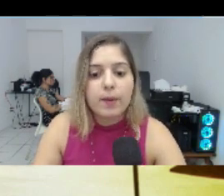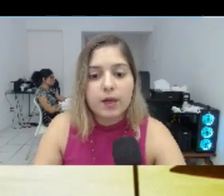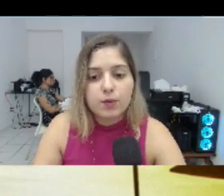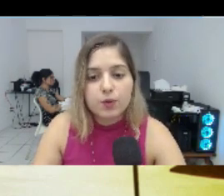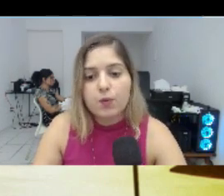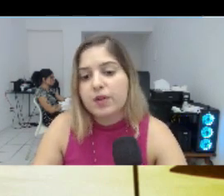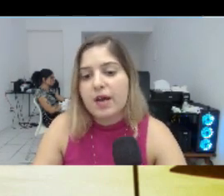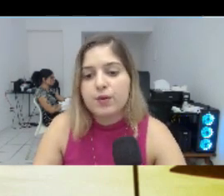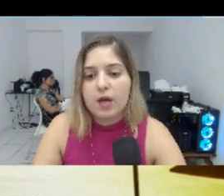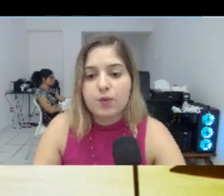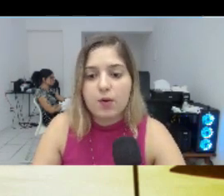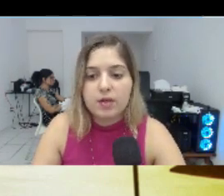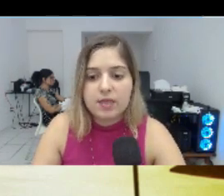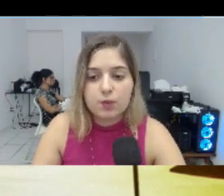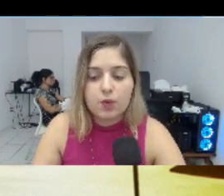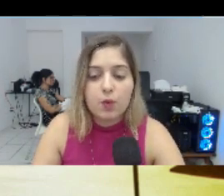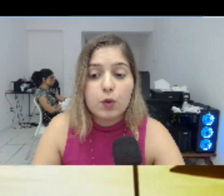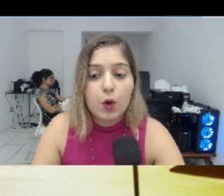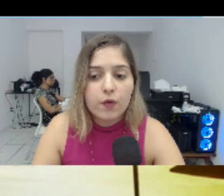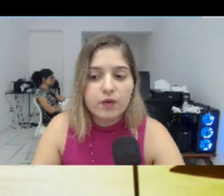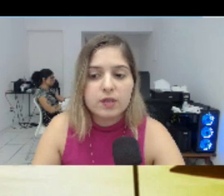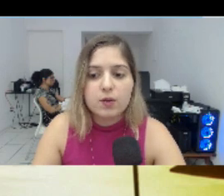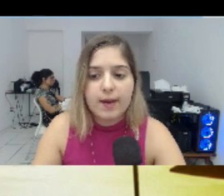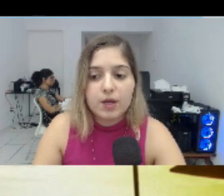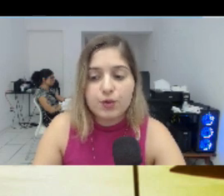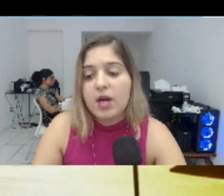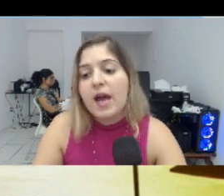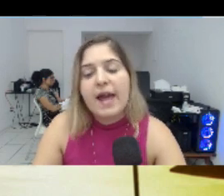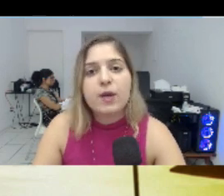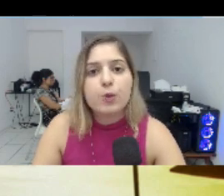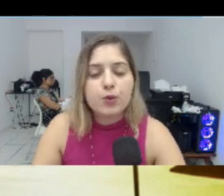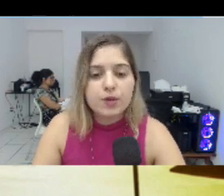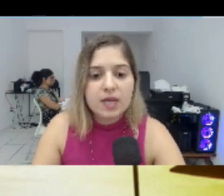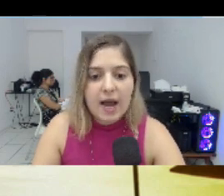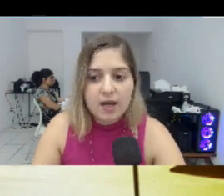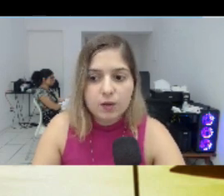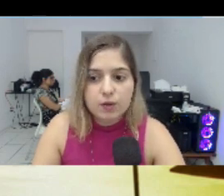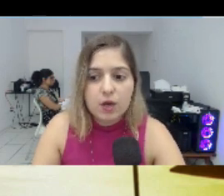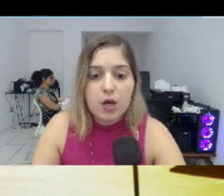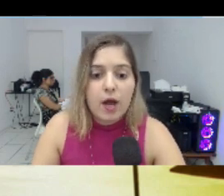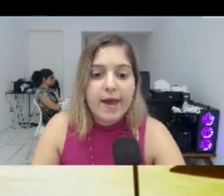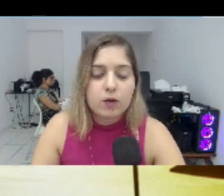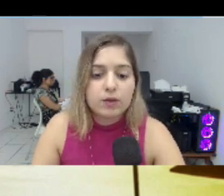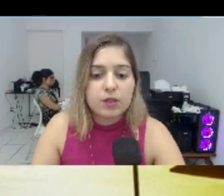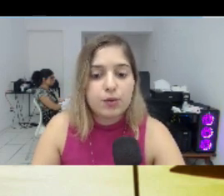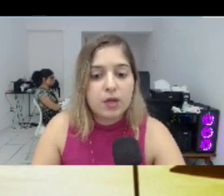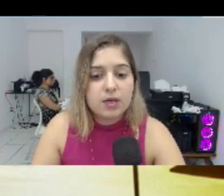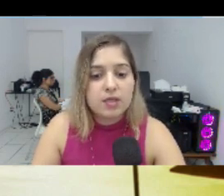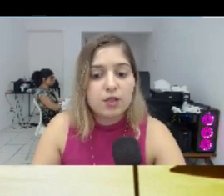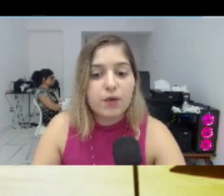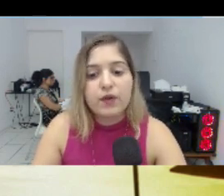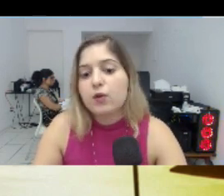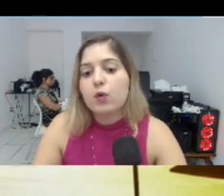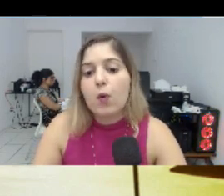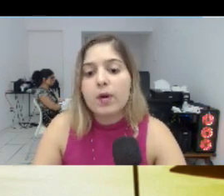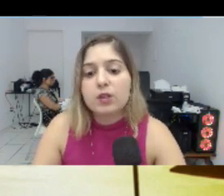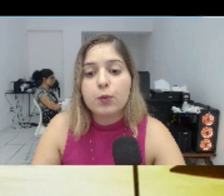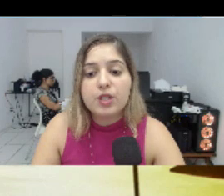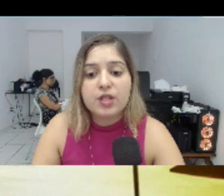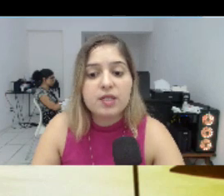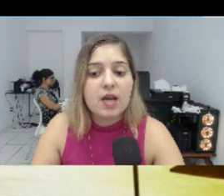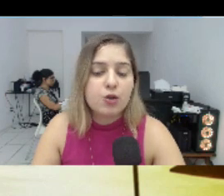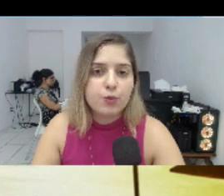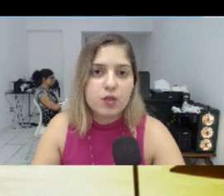dos argumentos contrários ao atual desenho do novo ensino médio é que muitos casos com os estudantes têm sofrido com